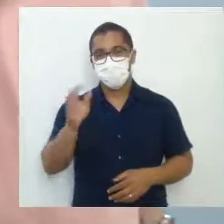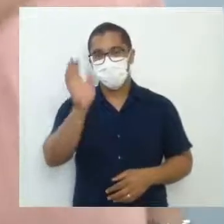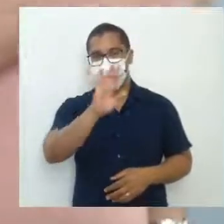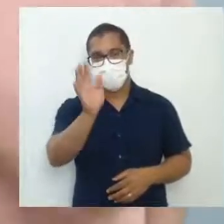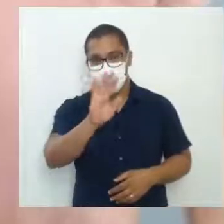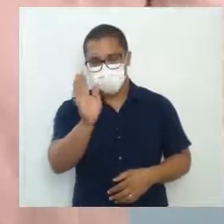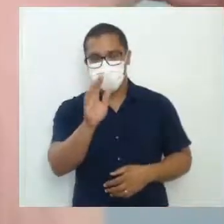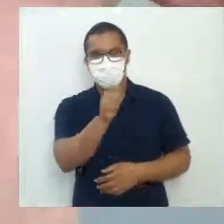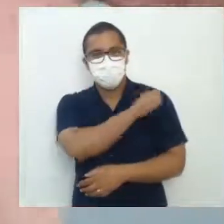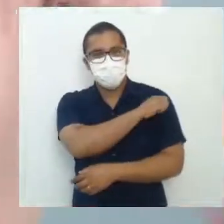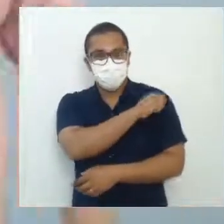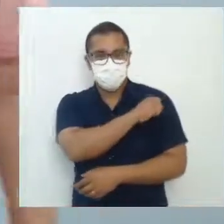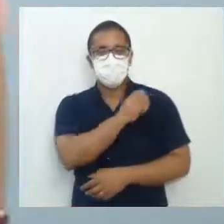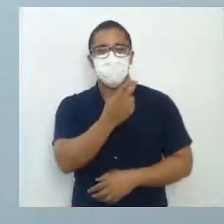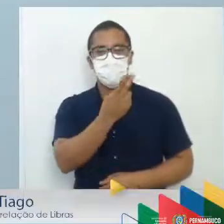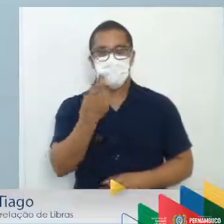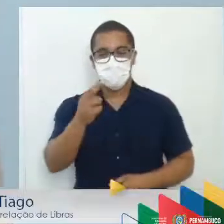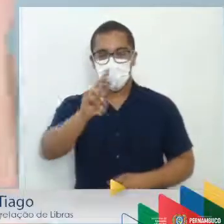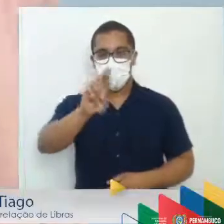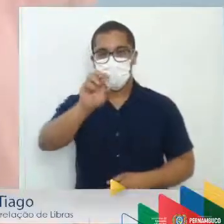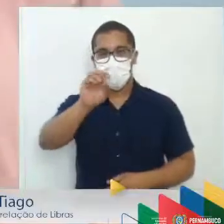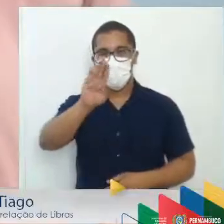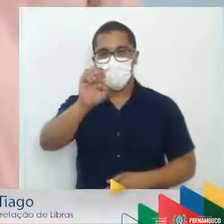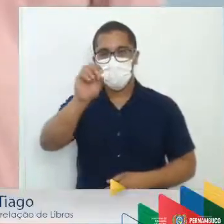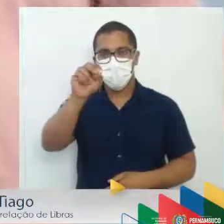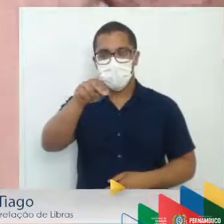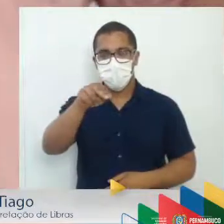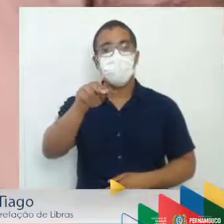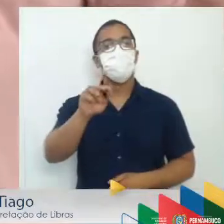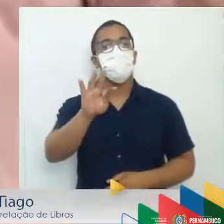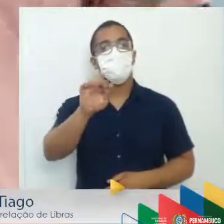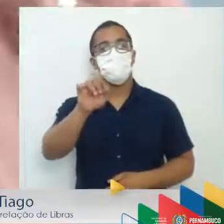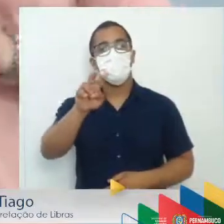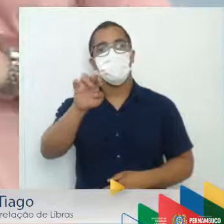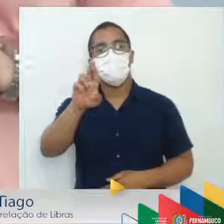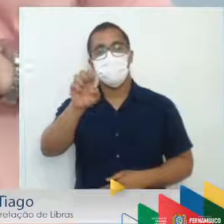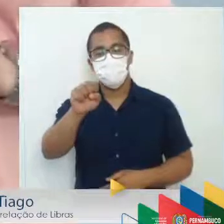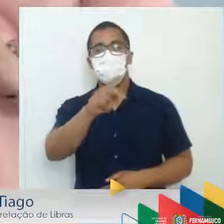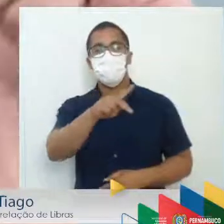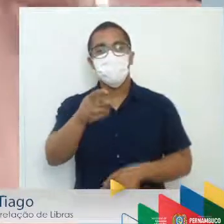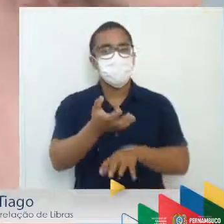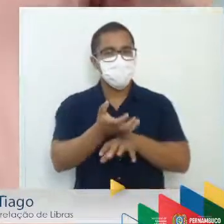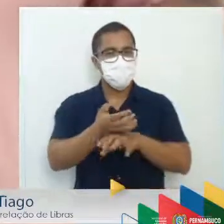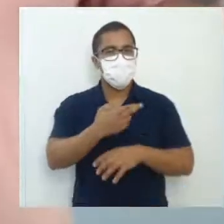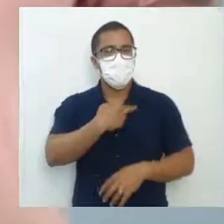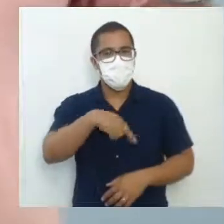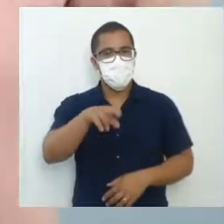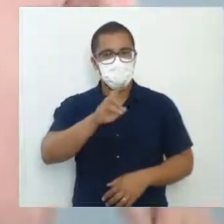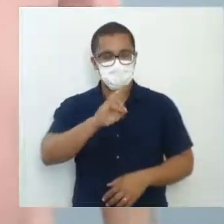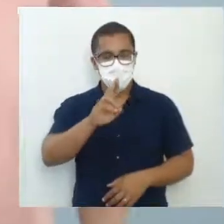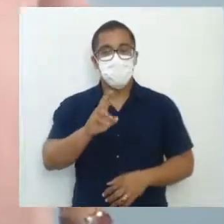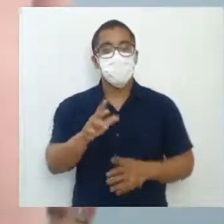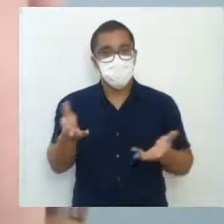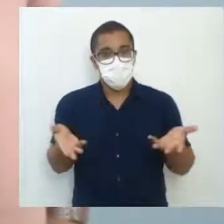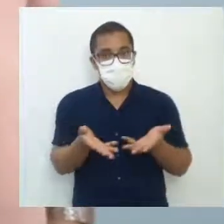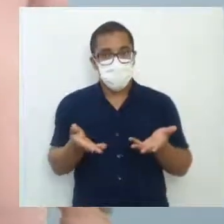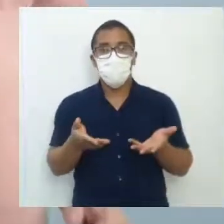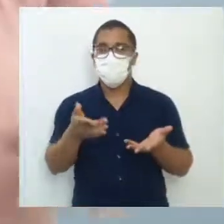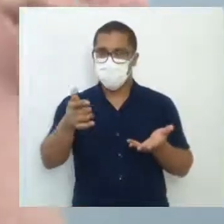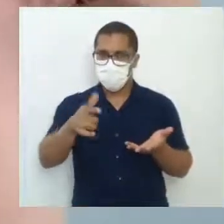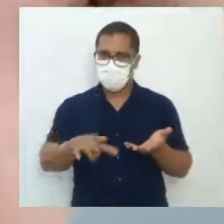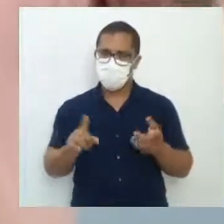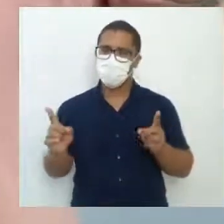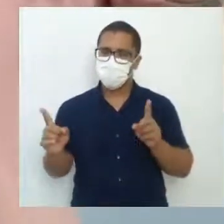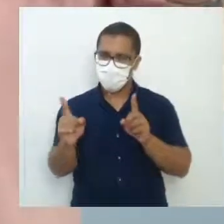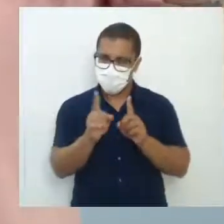Olá, estudantes! Eu sou o professor Robson Anselmo Tavares, professor de ensino religioso, e hoje nós temos mais um